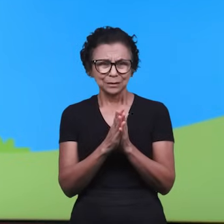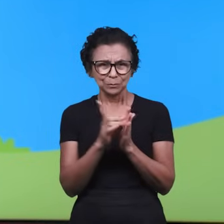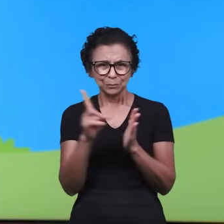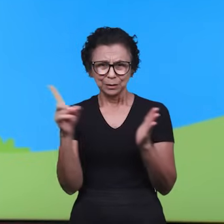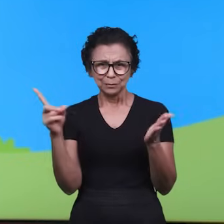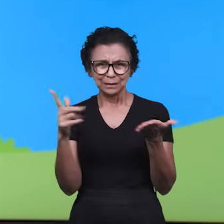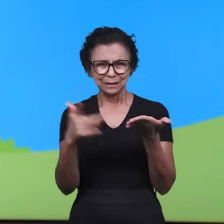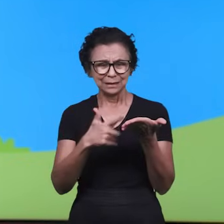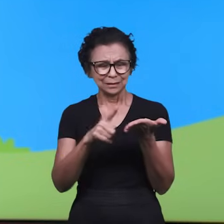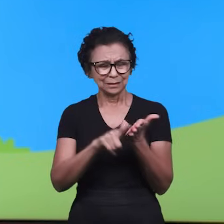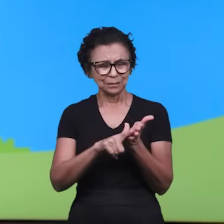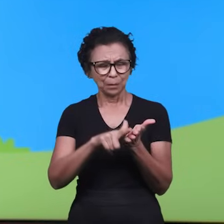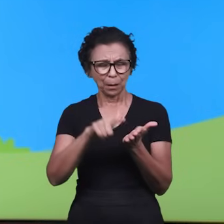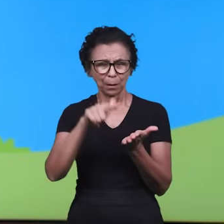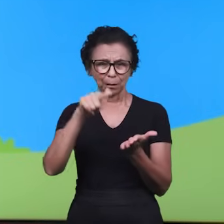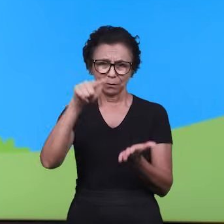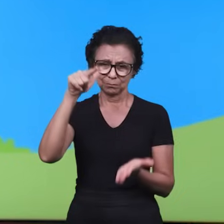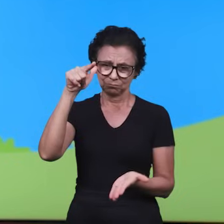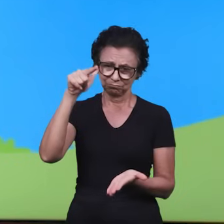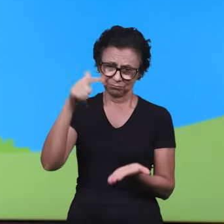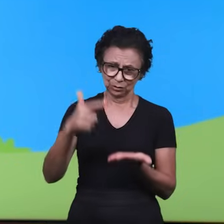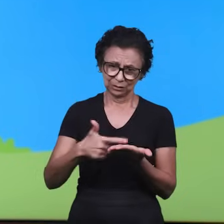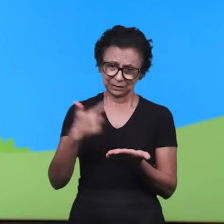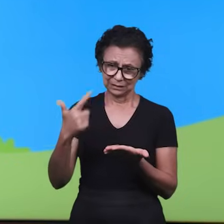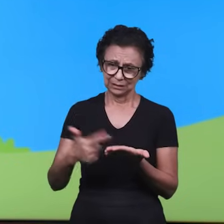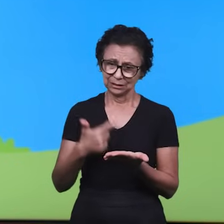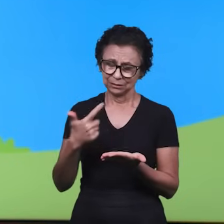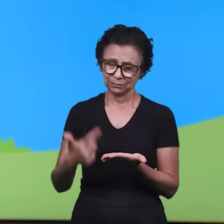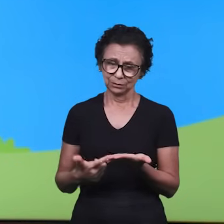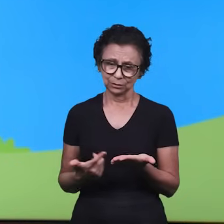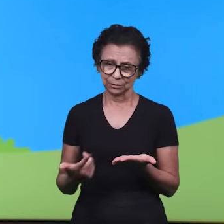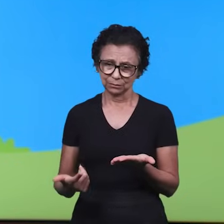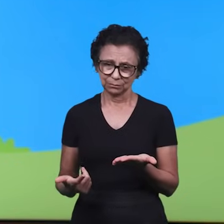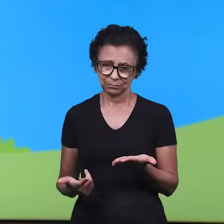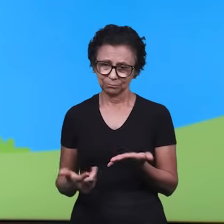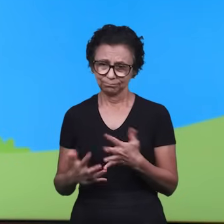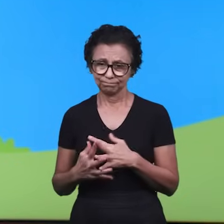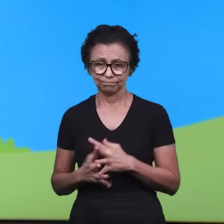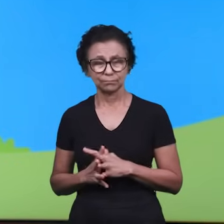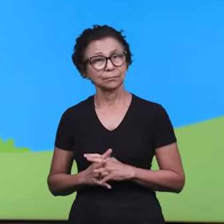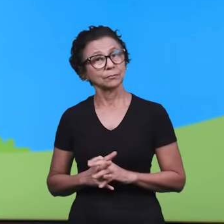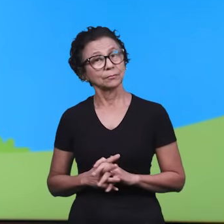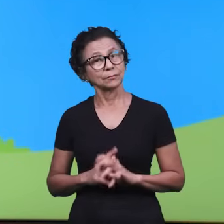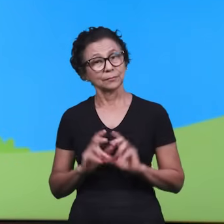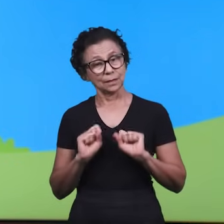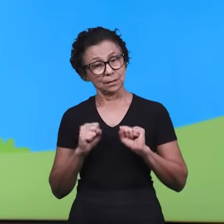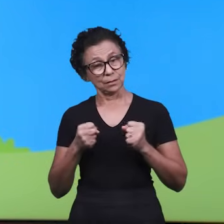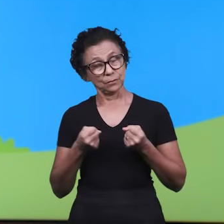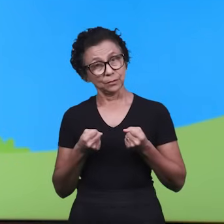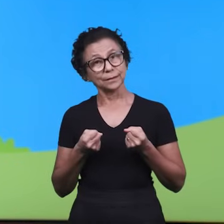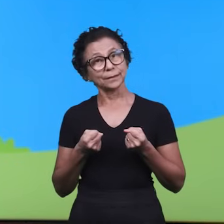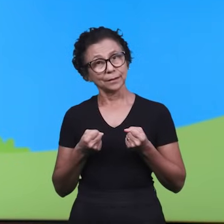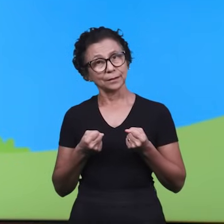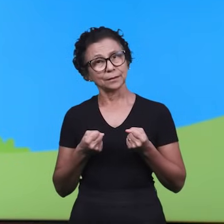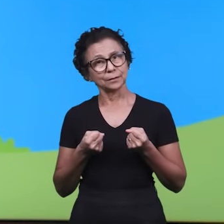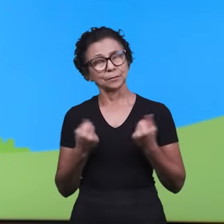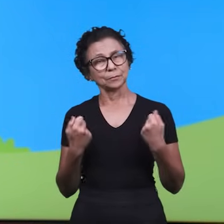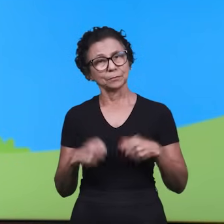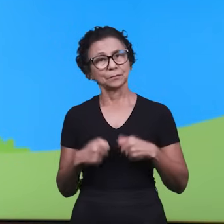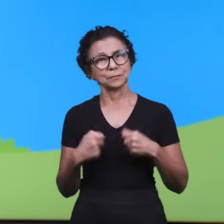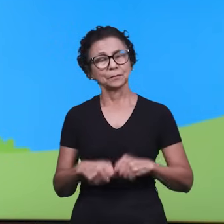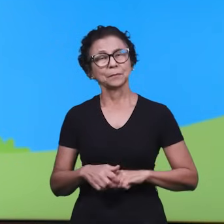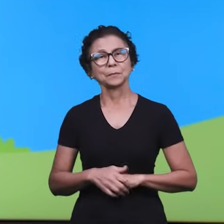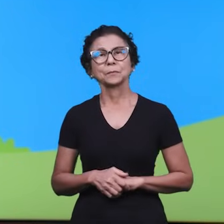grande, só que não dá para conhecer a palavra se não se dedicar. Por